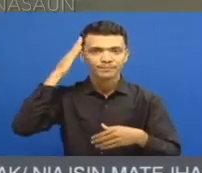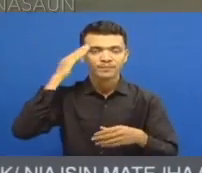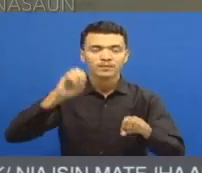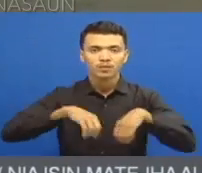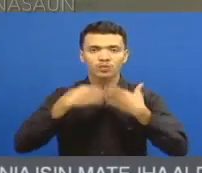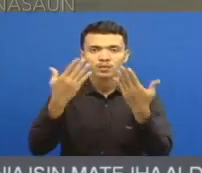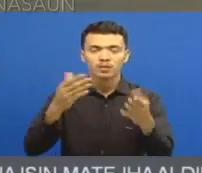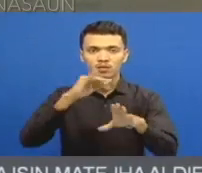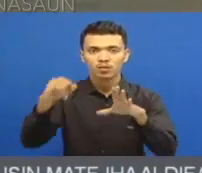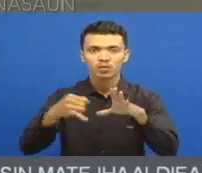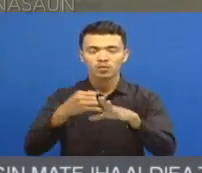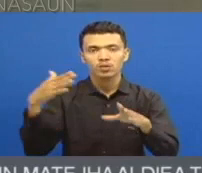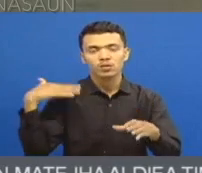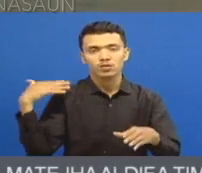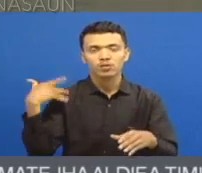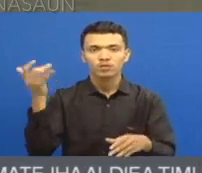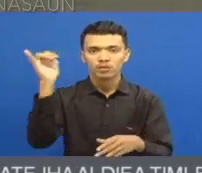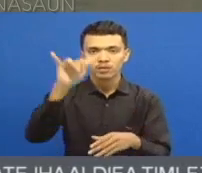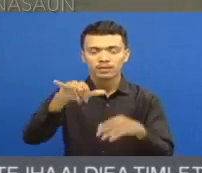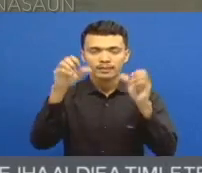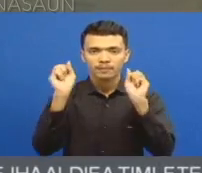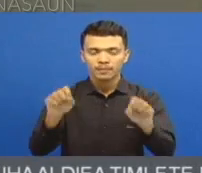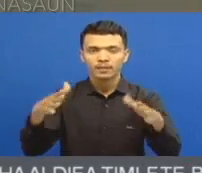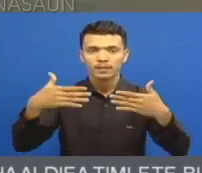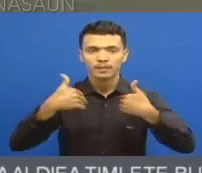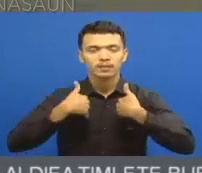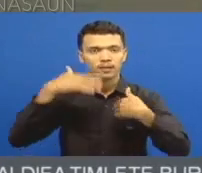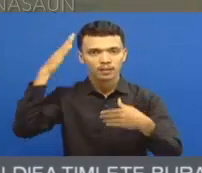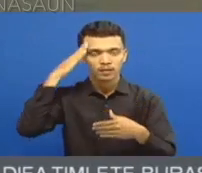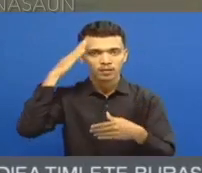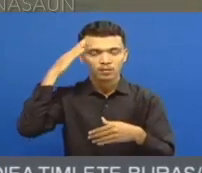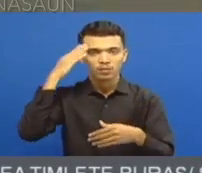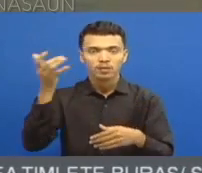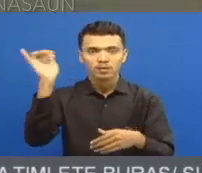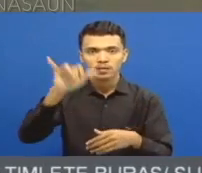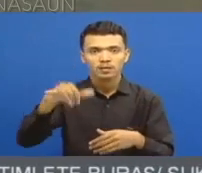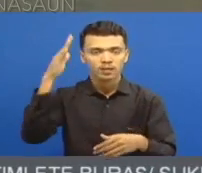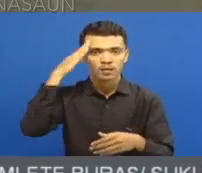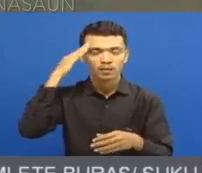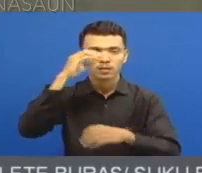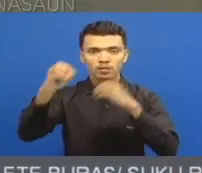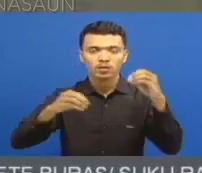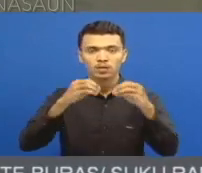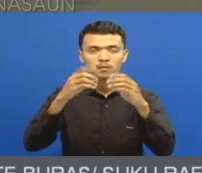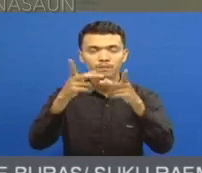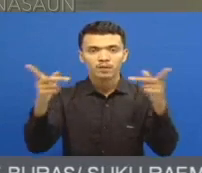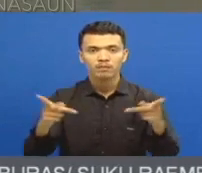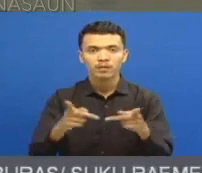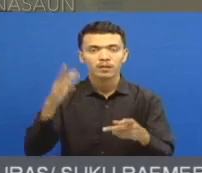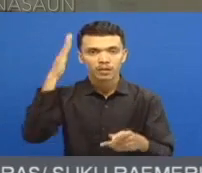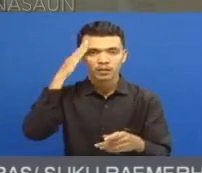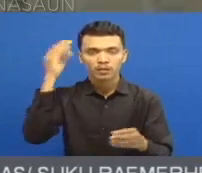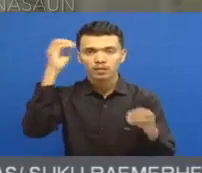a juventude Sira, por isso Sira Bele e a conhecimento, Sira Hatene Conaba Ambiente, Sira Hatene